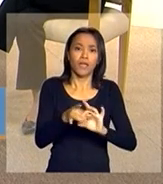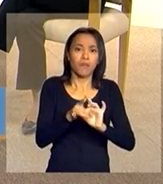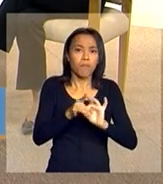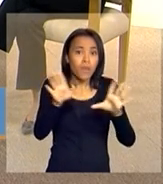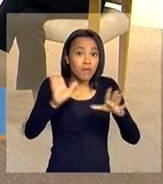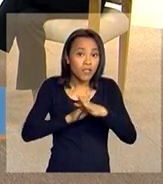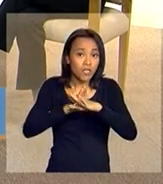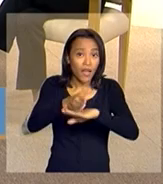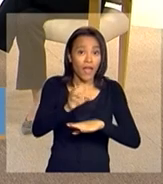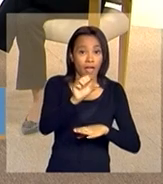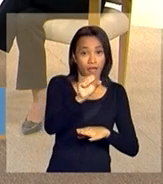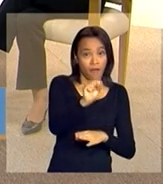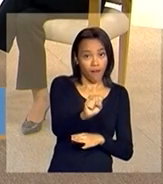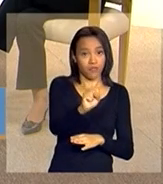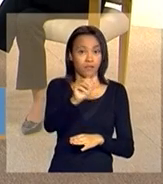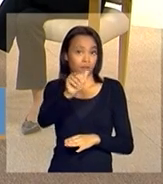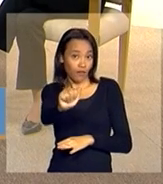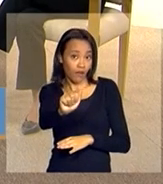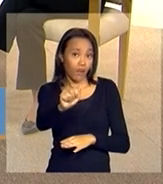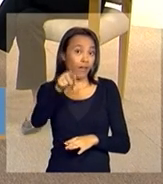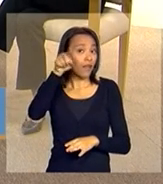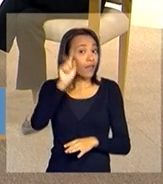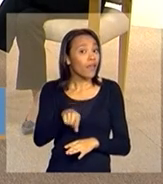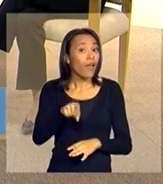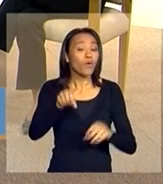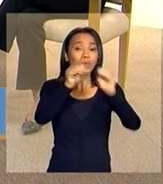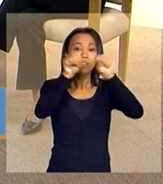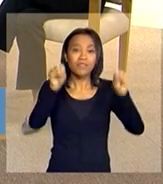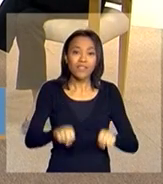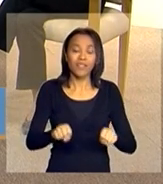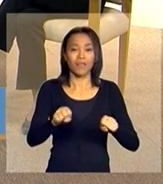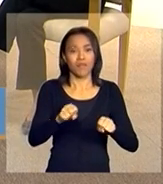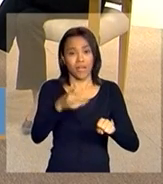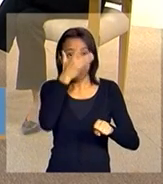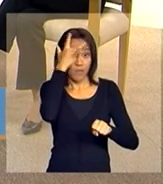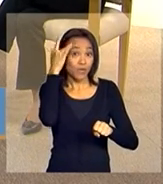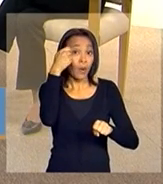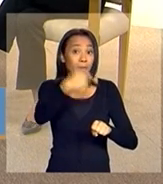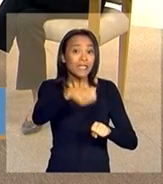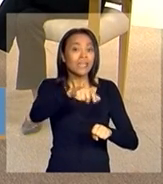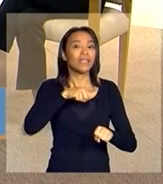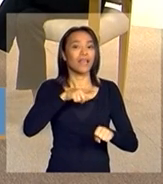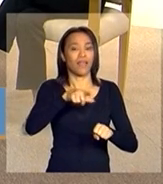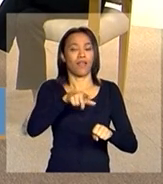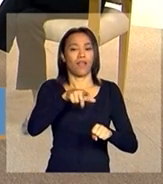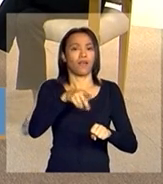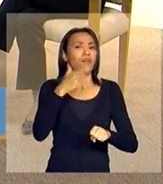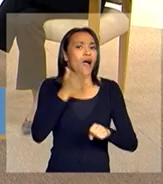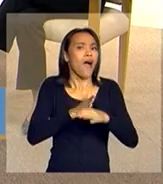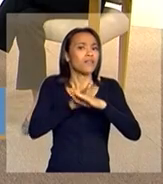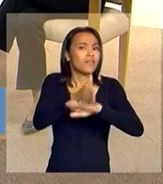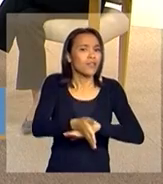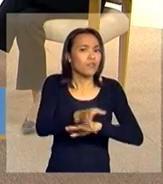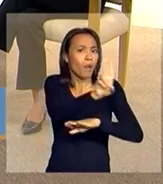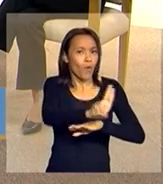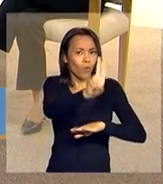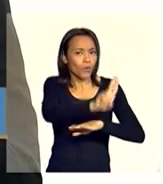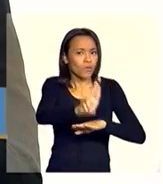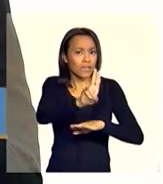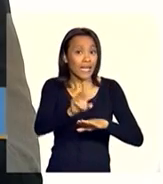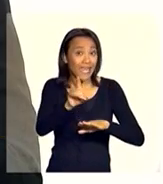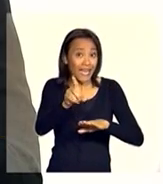sa que é o sistema eh que o usuário precisa ter acesso para entrar nos sistemas que tem acesso